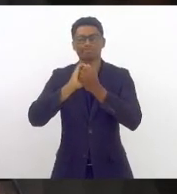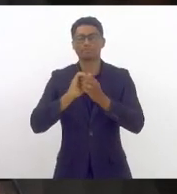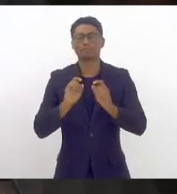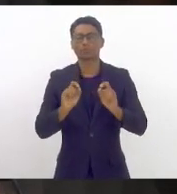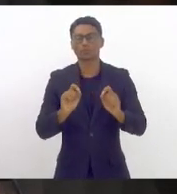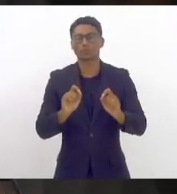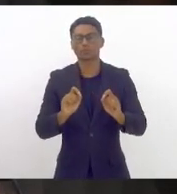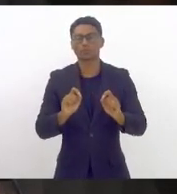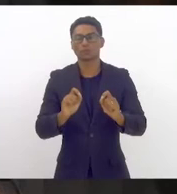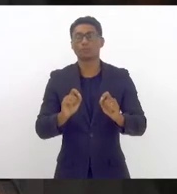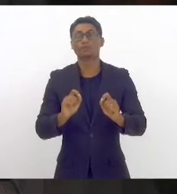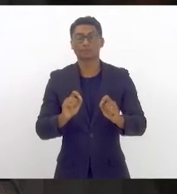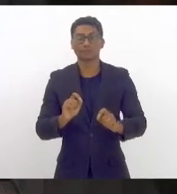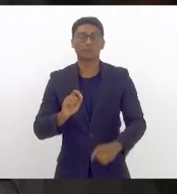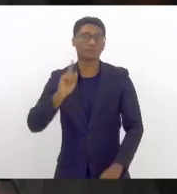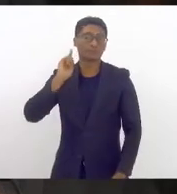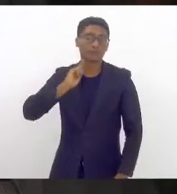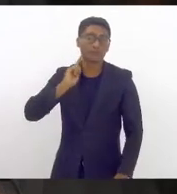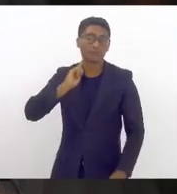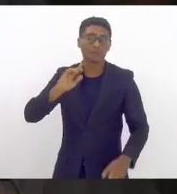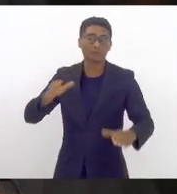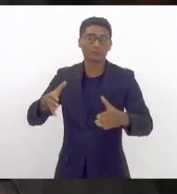a nação rubro-negra